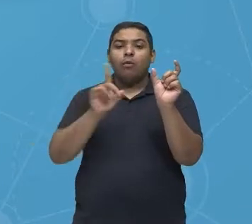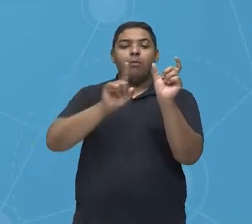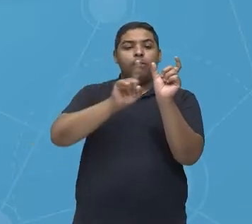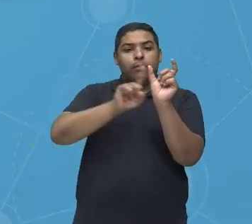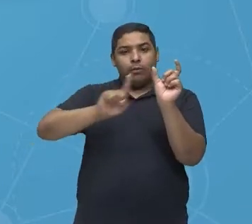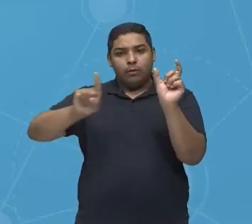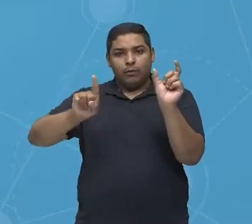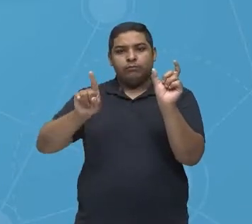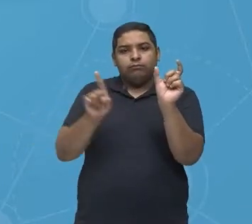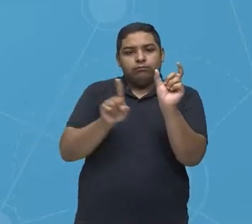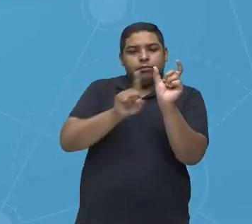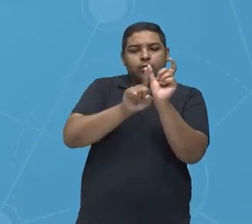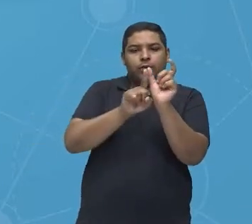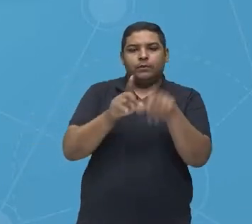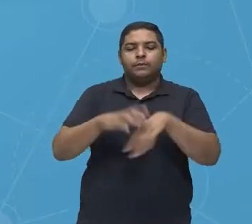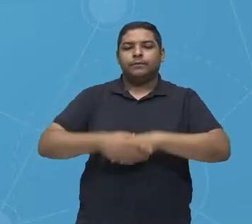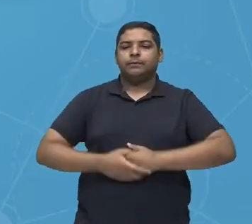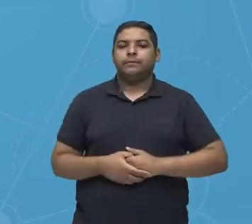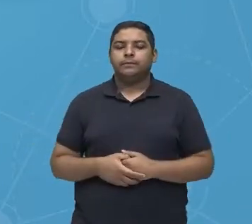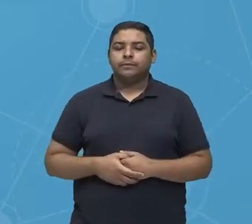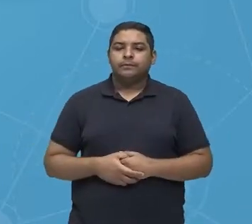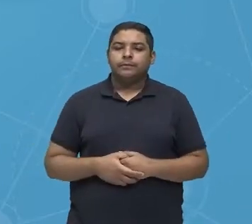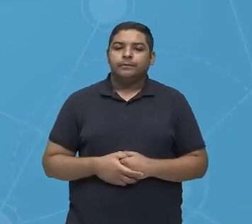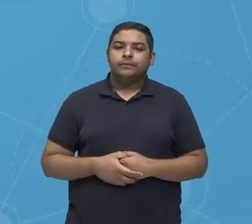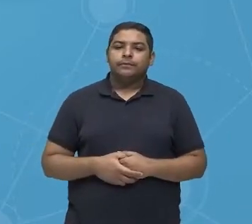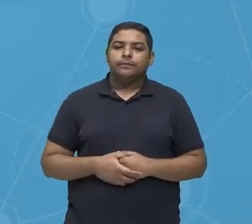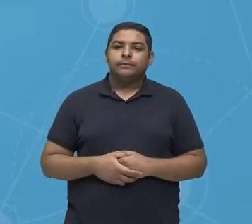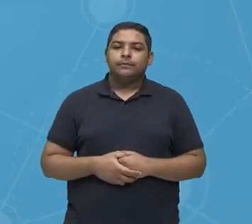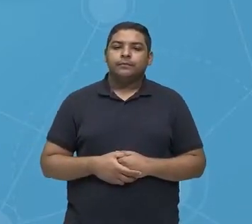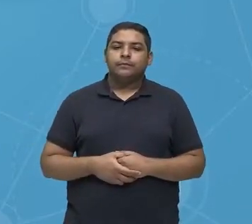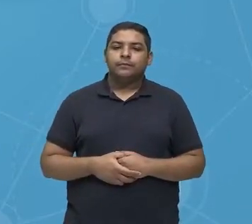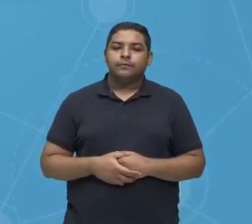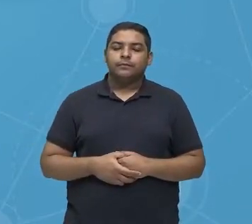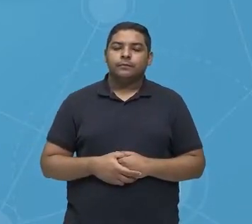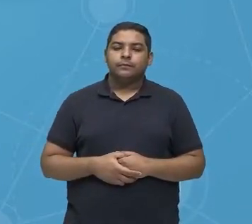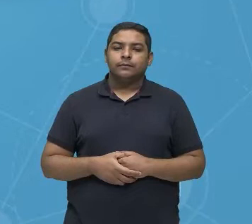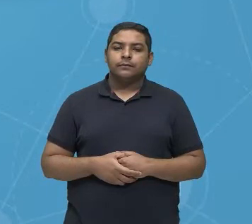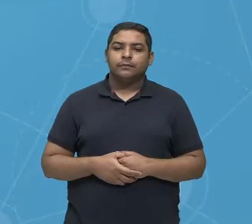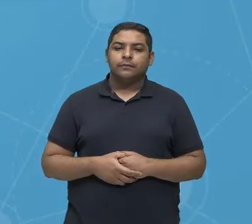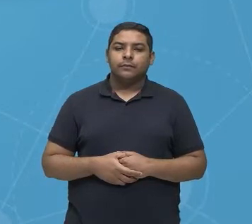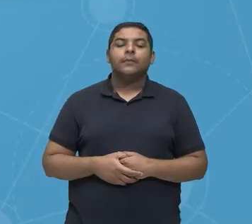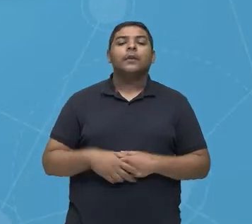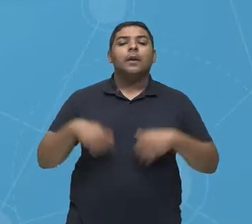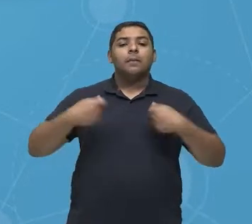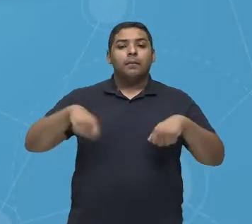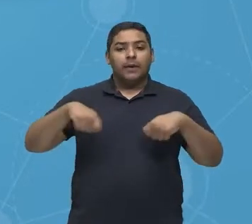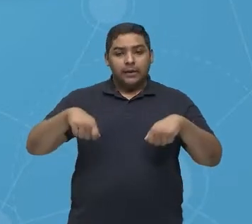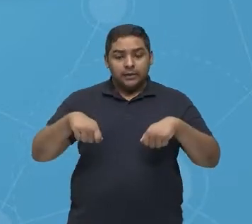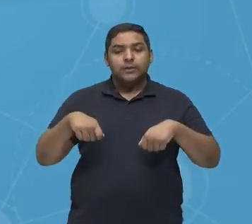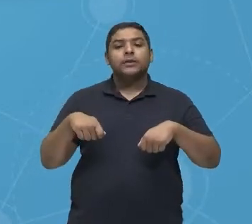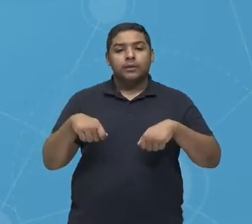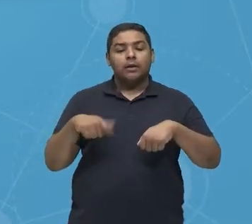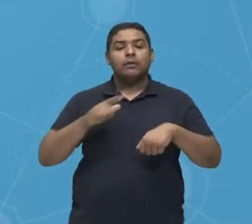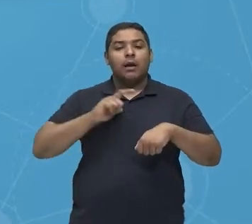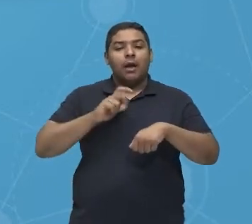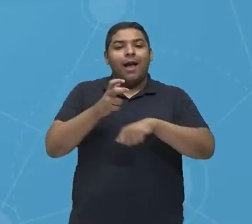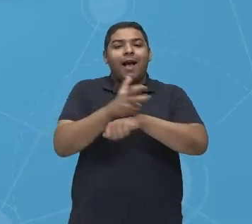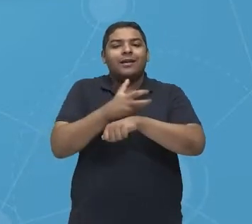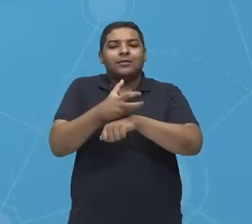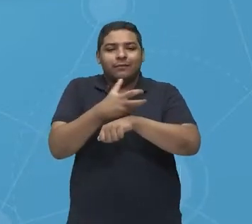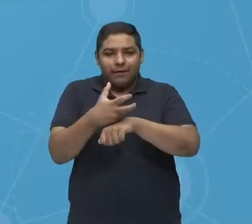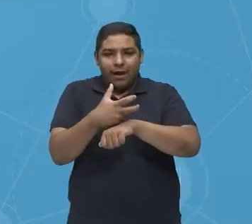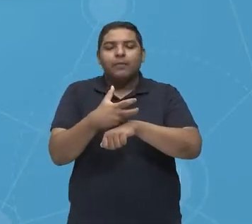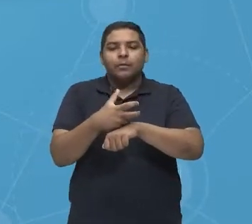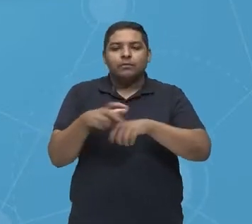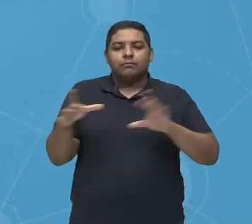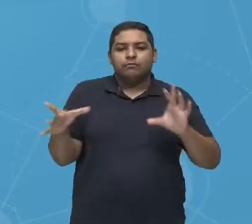falar de forma negativa, eu devo acrescentar sempre o advérbio de negação not, tá certo? Então, esse é